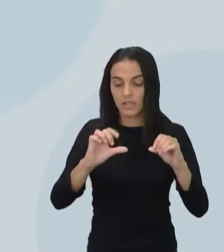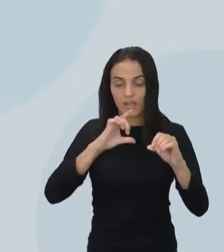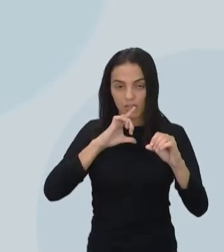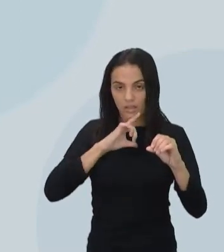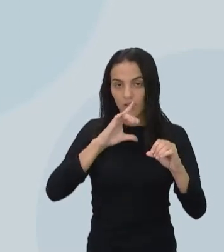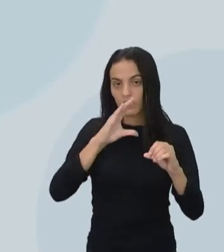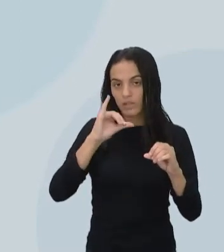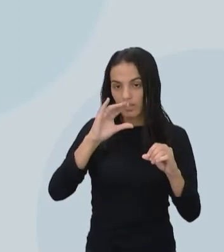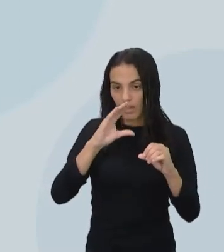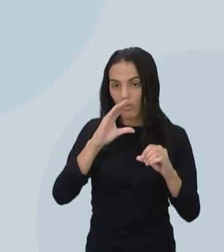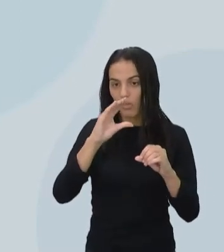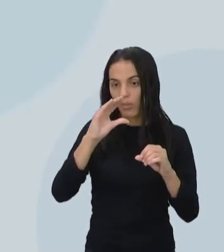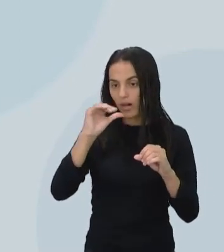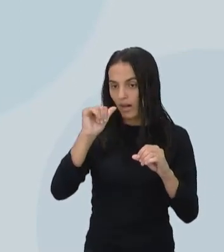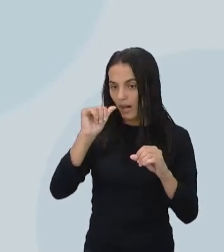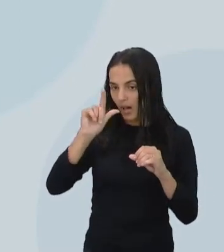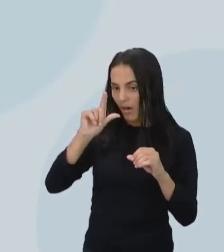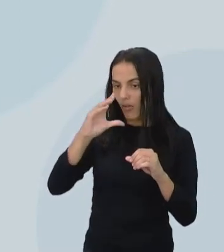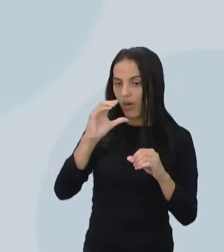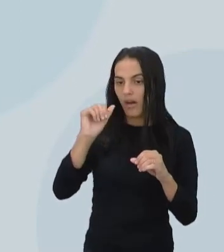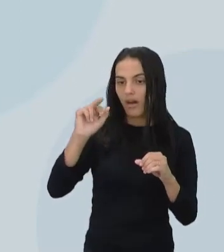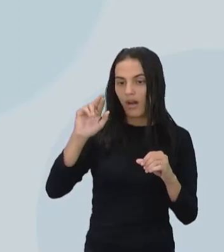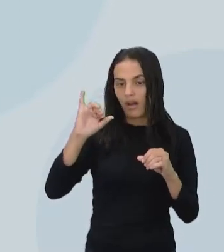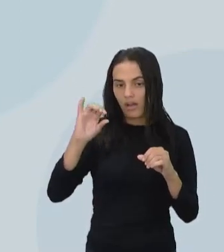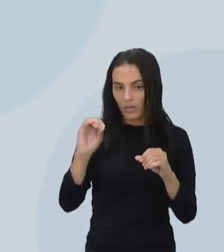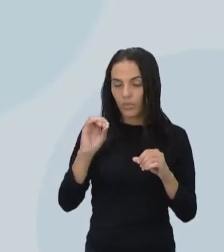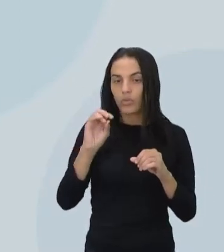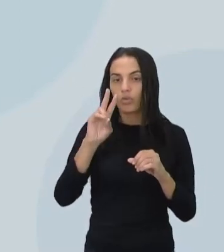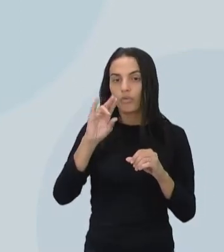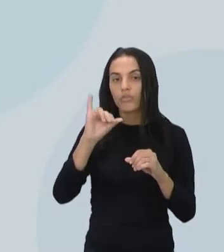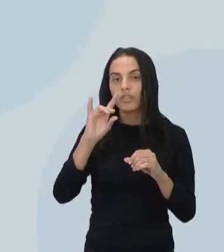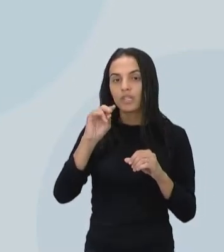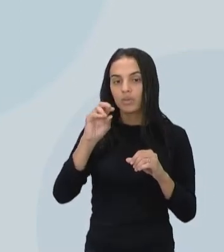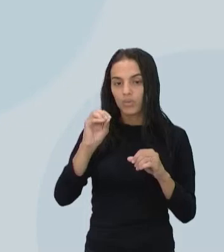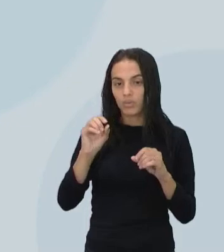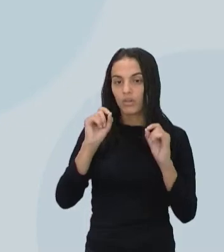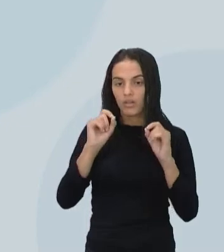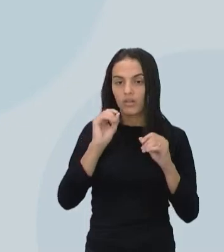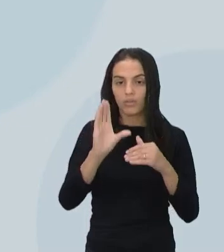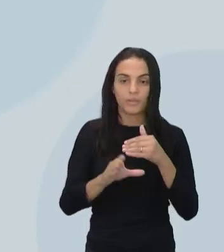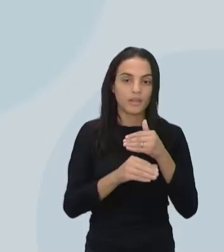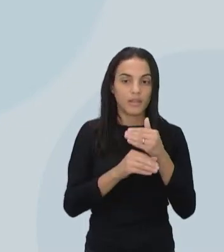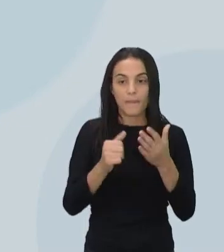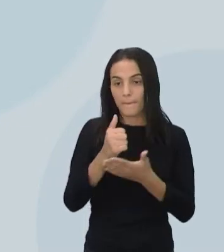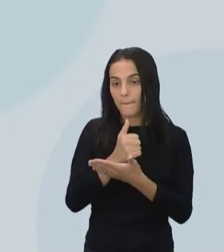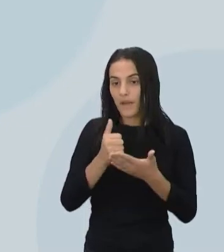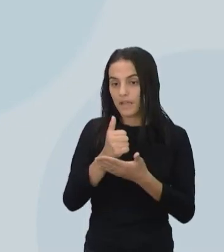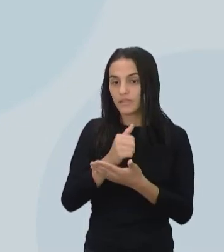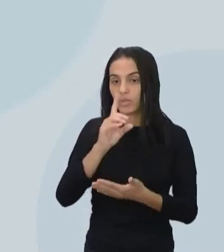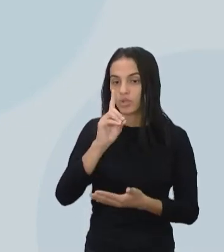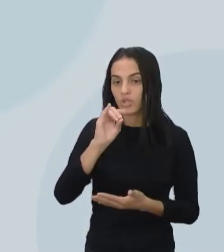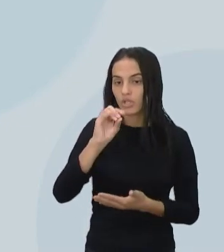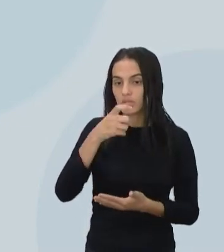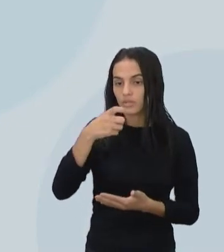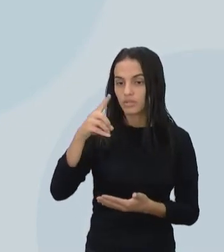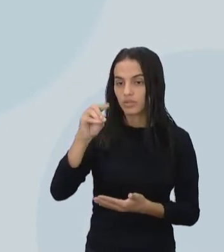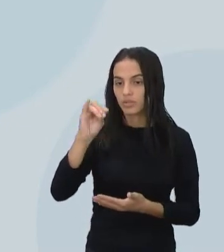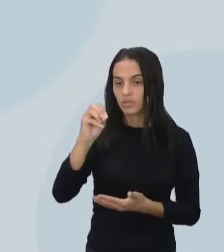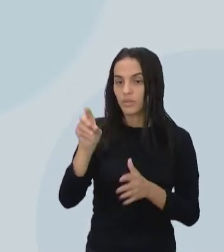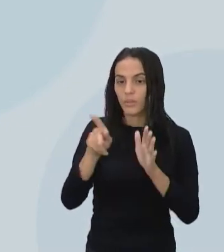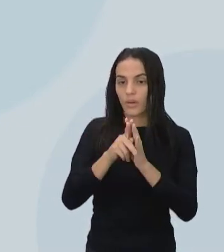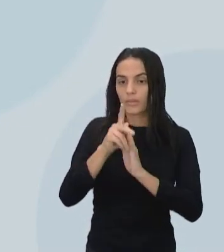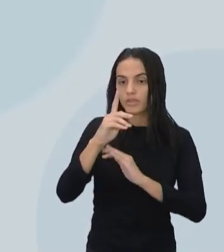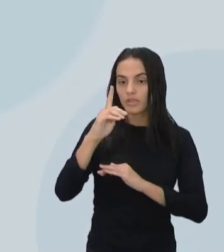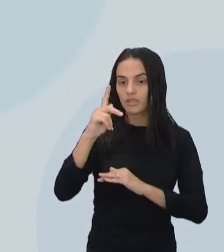no cimento é o calcário. No vidro, o componente básico do vidro é o dióxido de